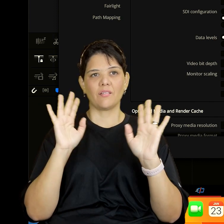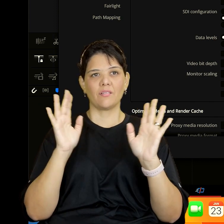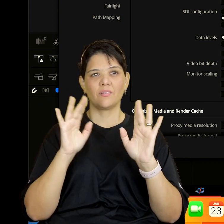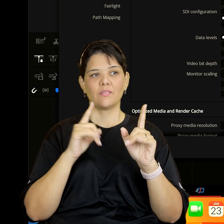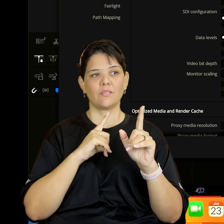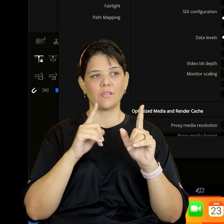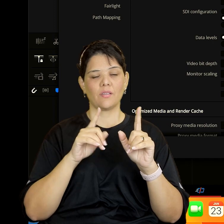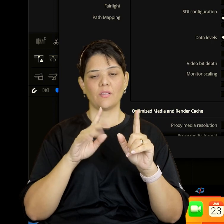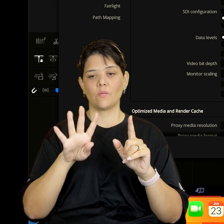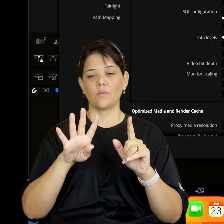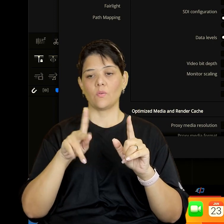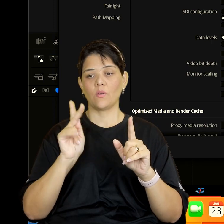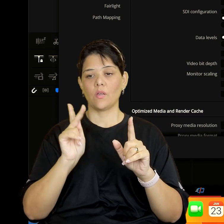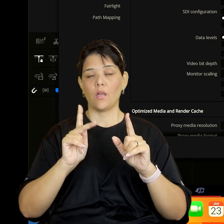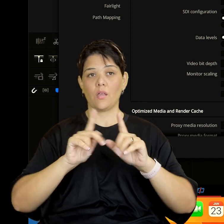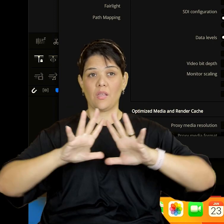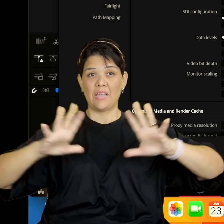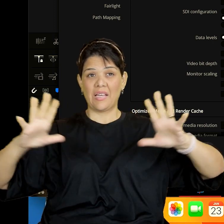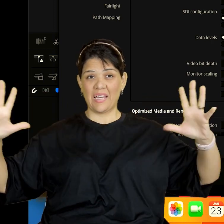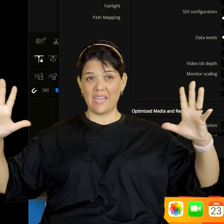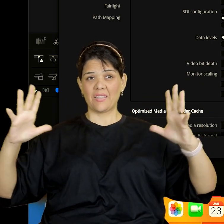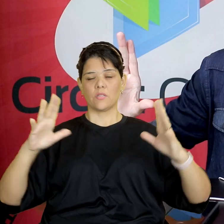e o 4K, que é um vídeo desse tamanho.